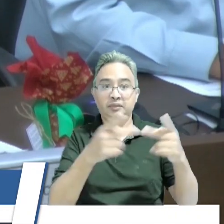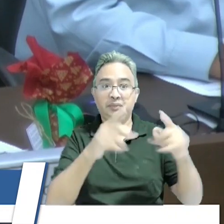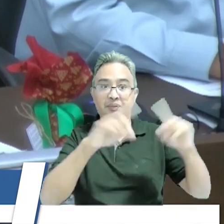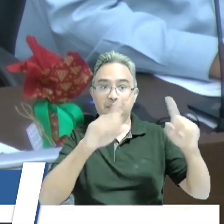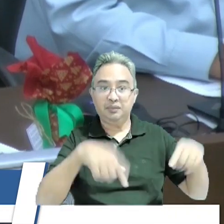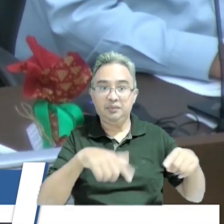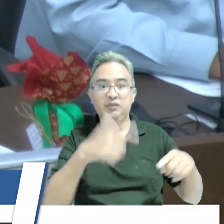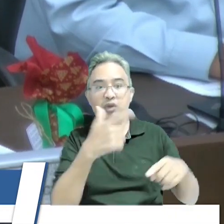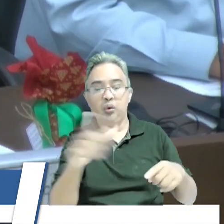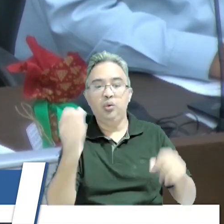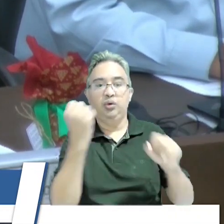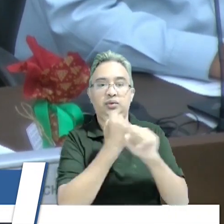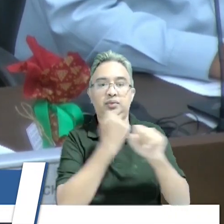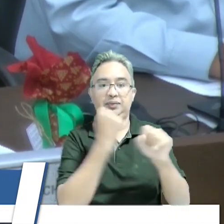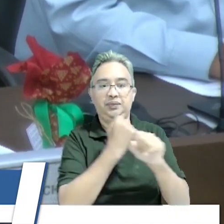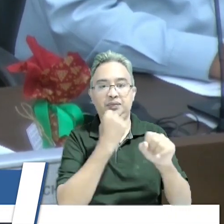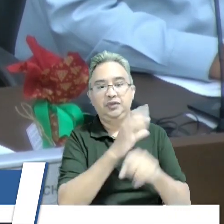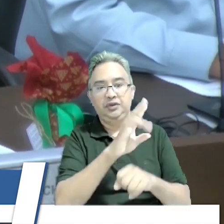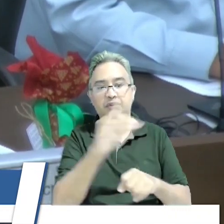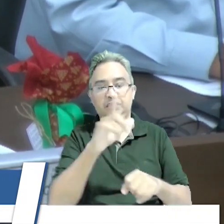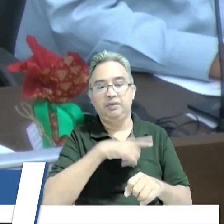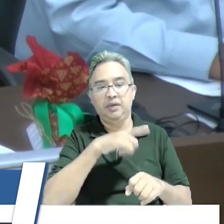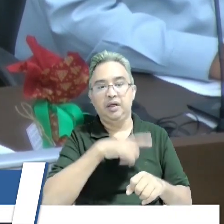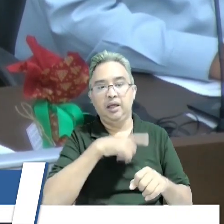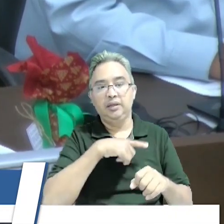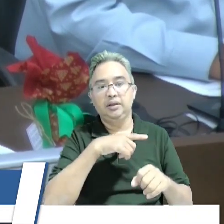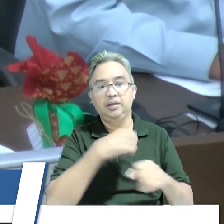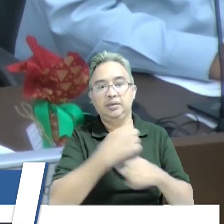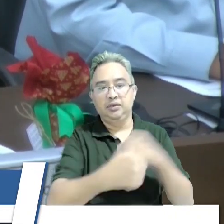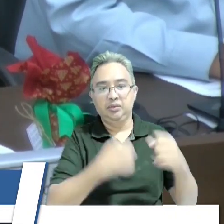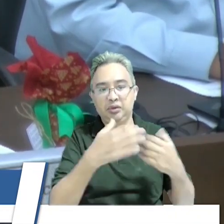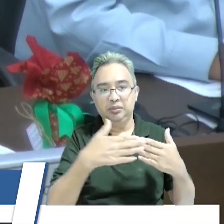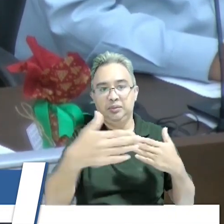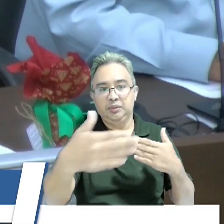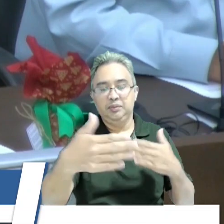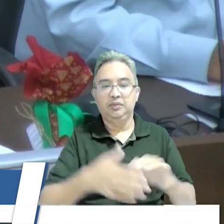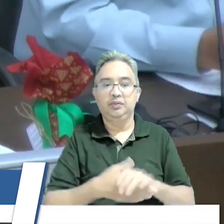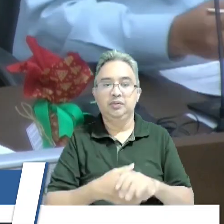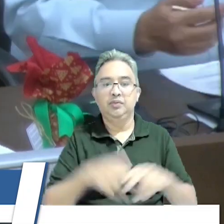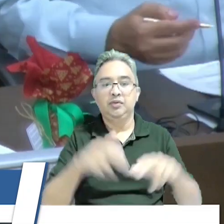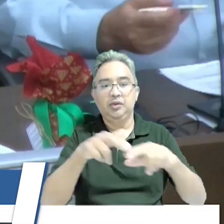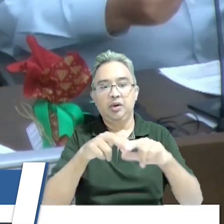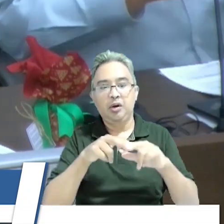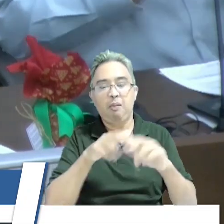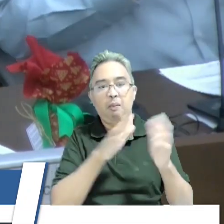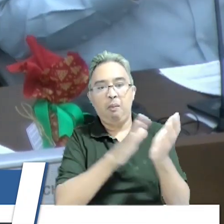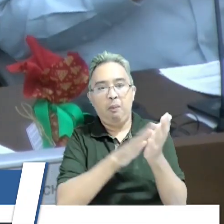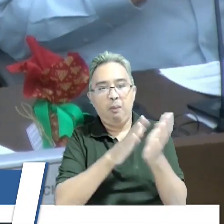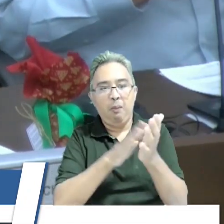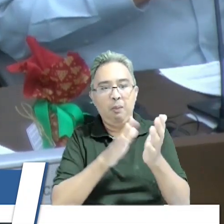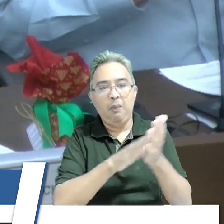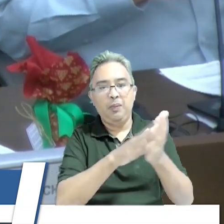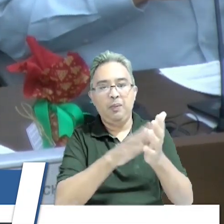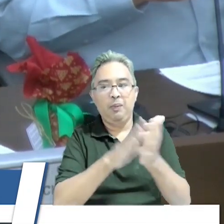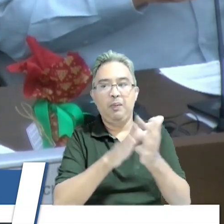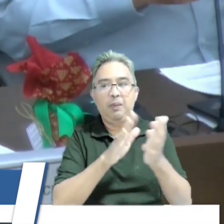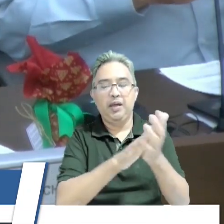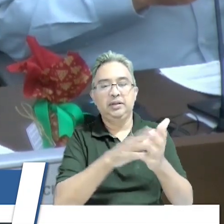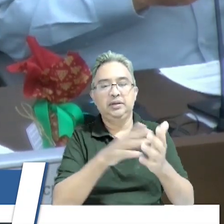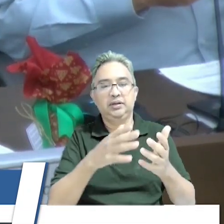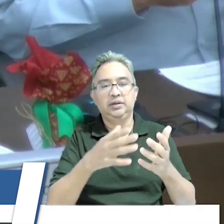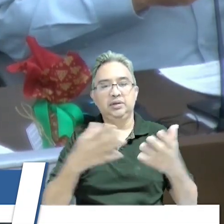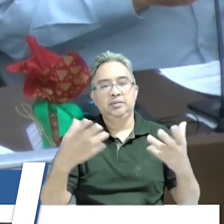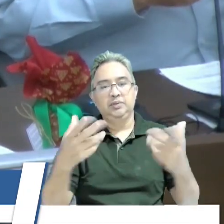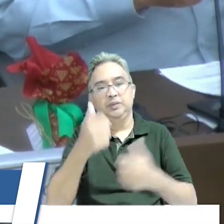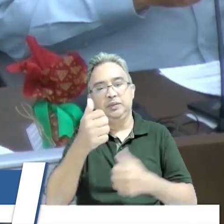obras teremos no próximo ano. Então, deixo aqui meus parabéns à bela iniciativa do prefeito Alexandre Ferreira.